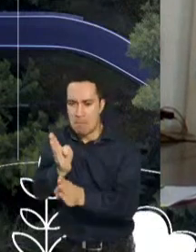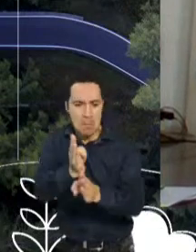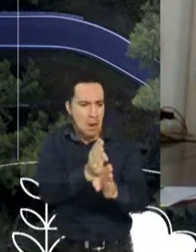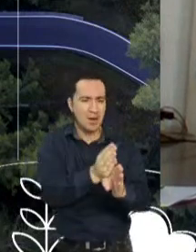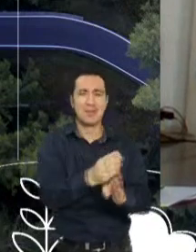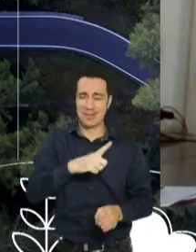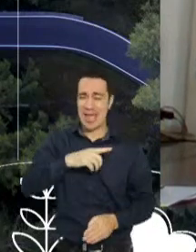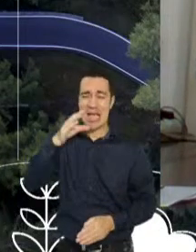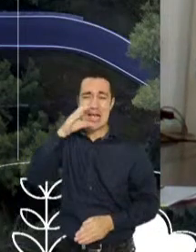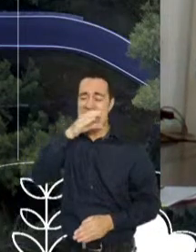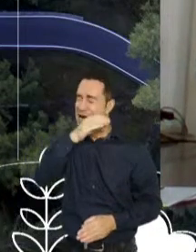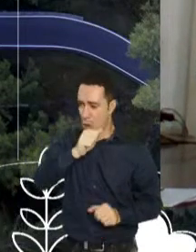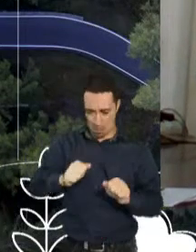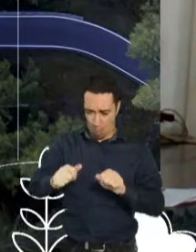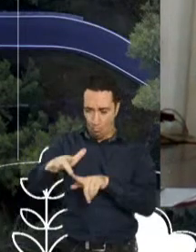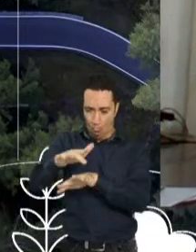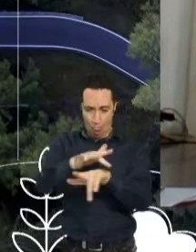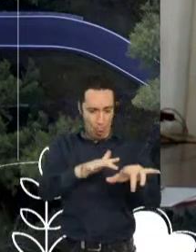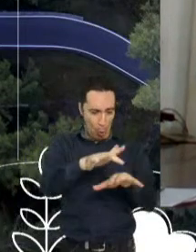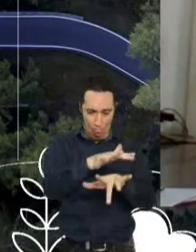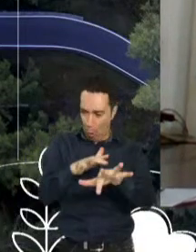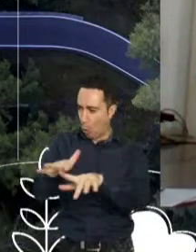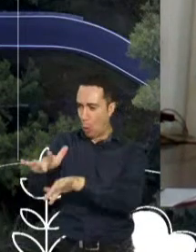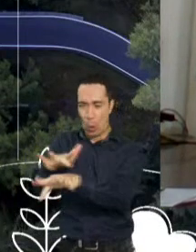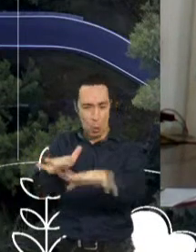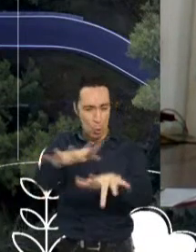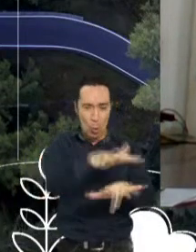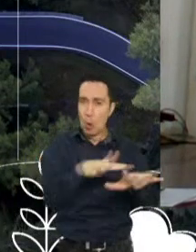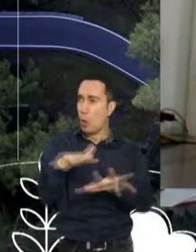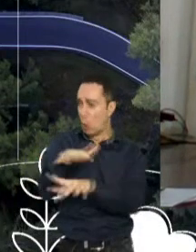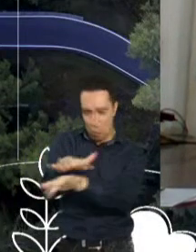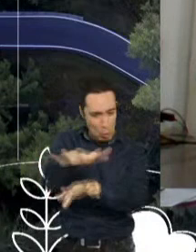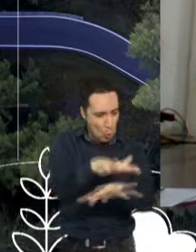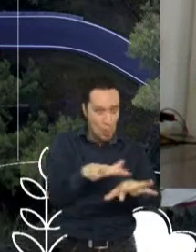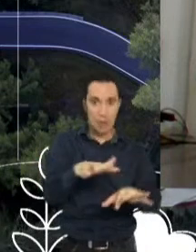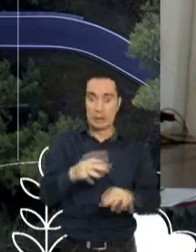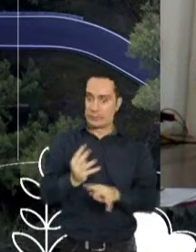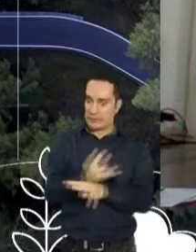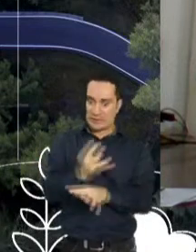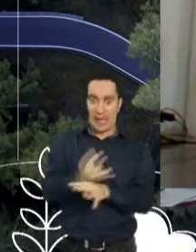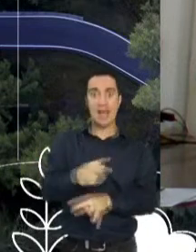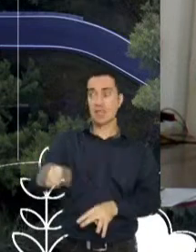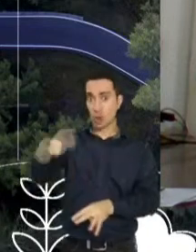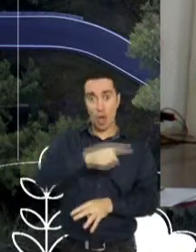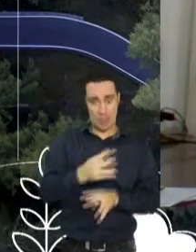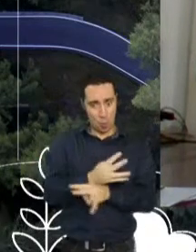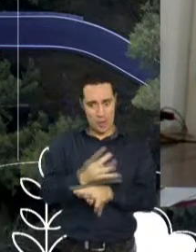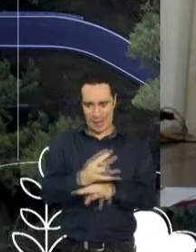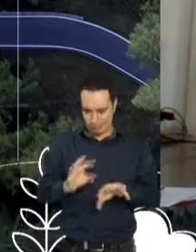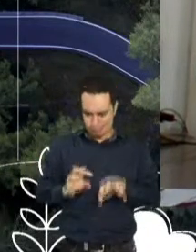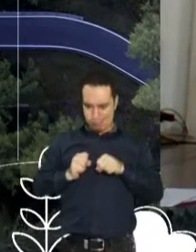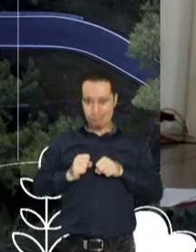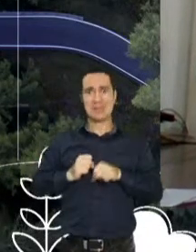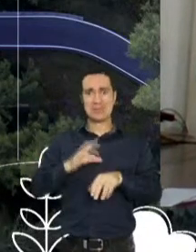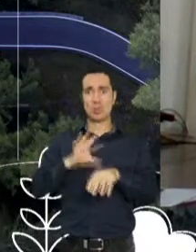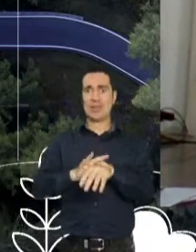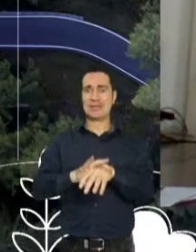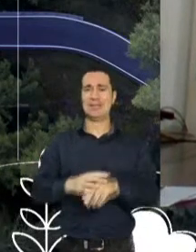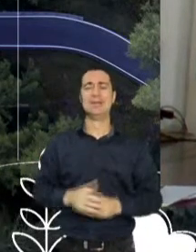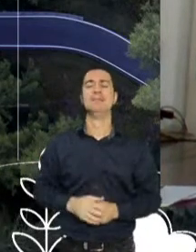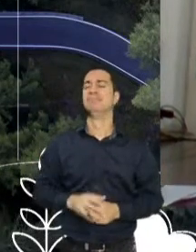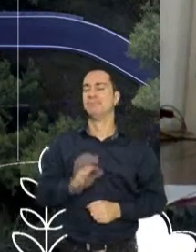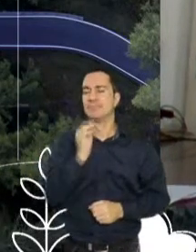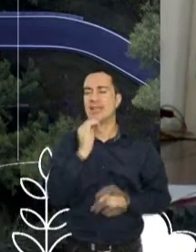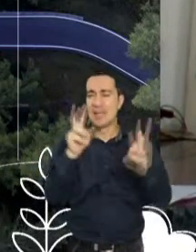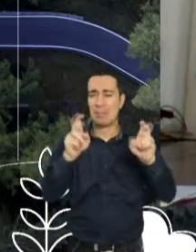ilhas de calor urbano e que estão testando a nossa resiliência à temperatura. Nós podemos